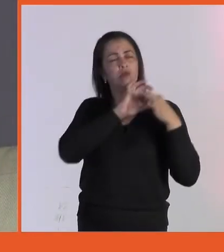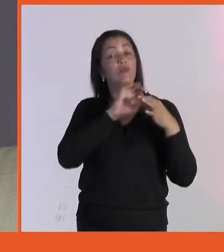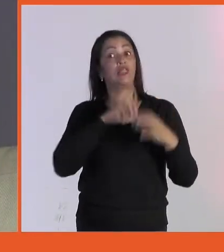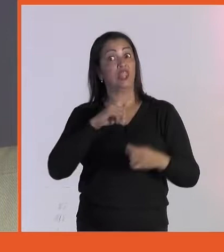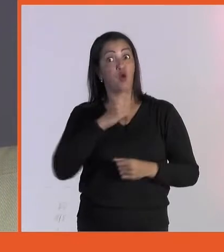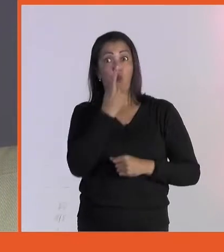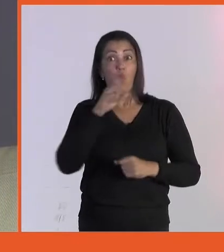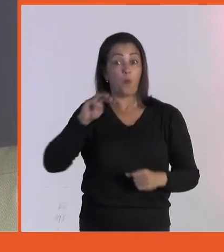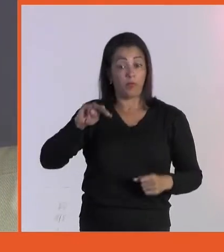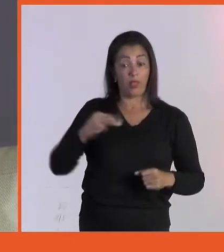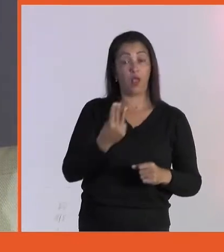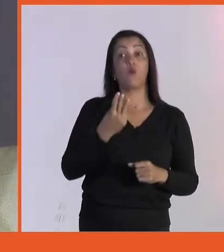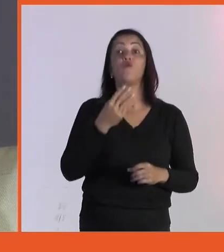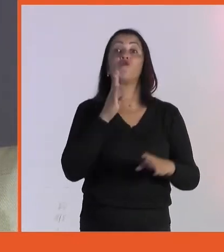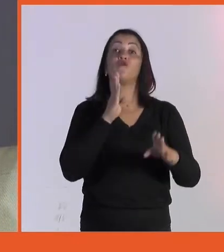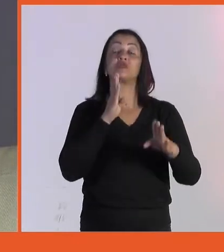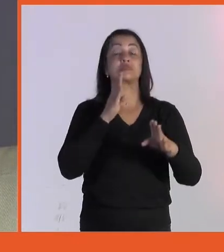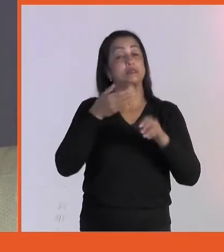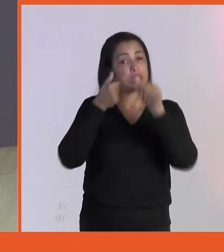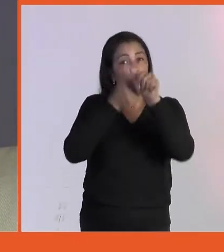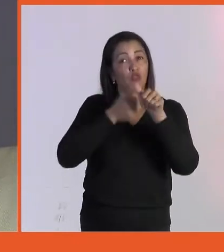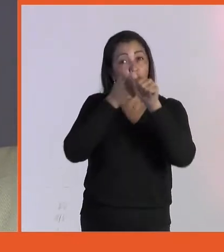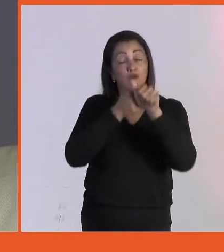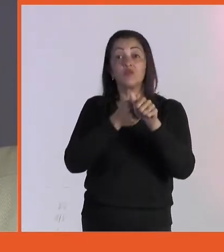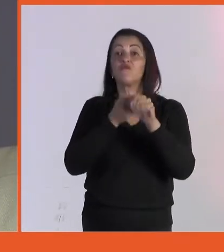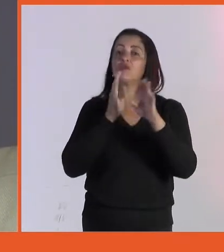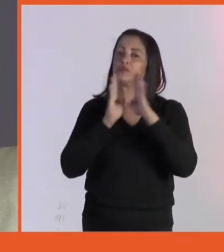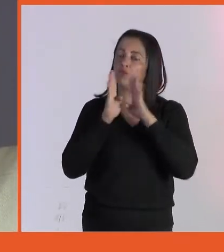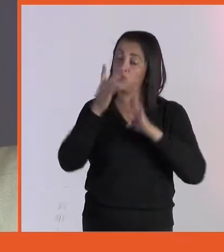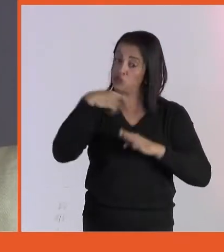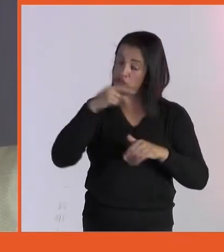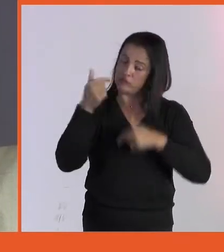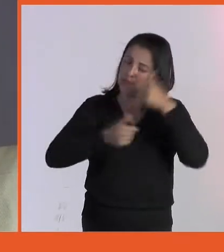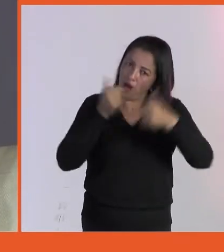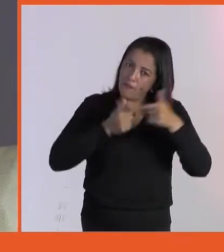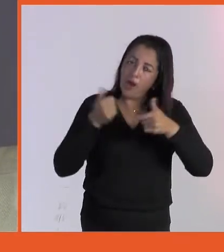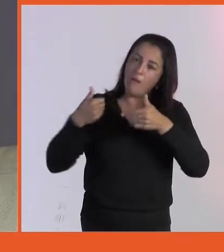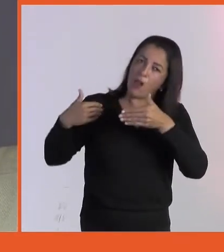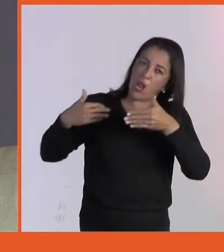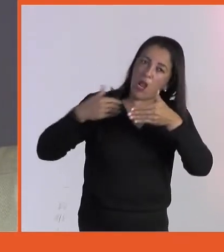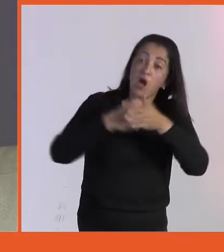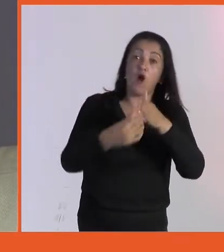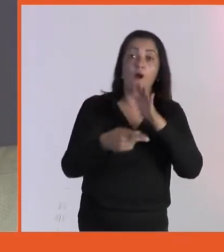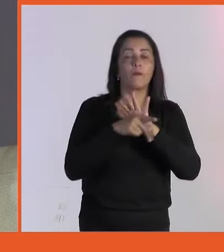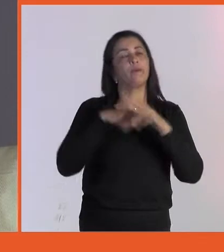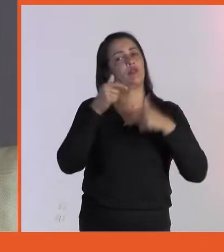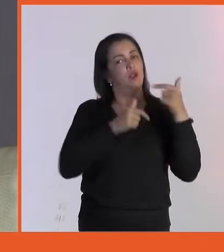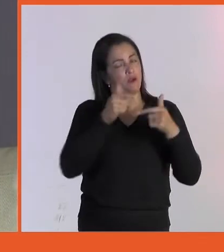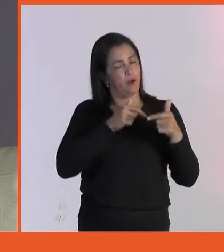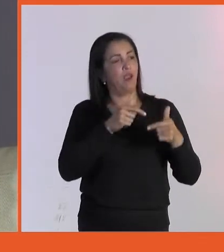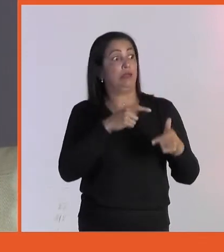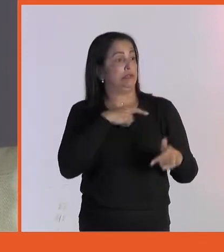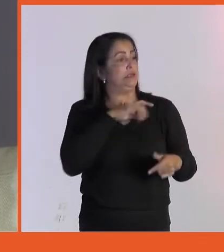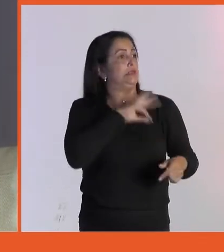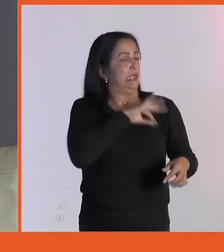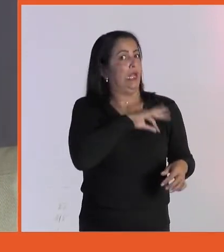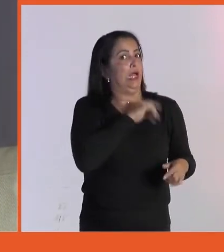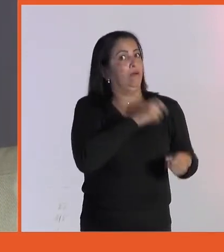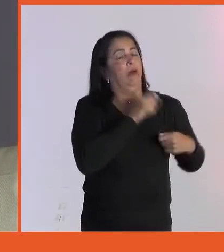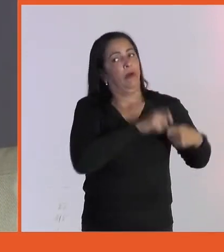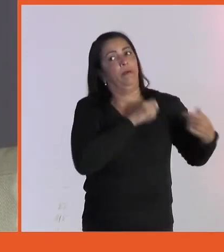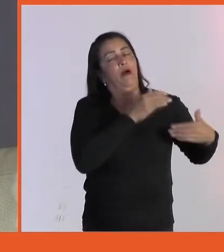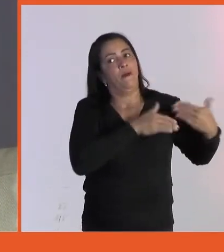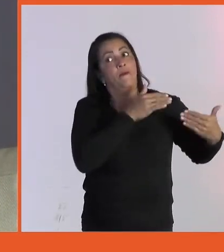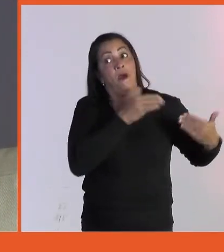no Facebook e não reverbera em nada. Tipo, a gente tá tendo que trabalhar, bater cartão aqui. Como é que a gente faz para transformar esse rolê num negócio